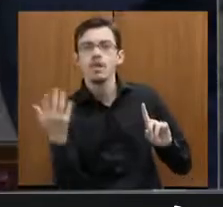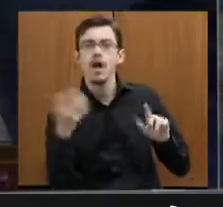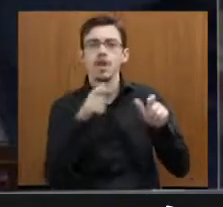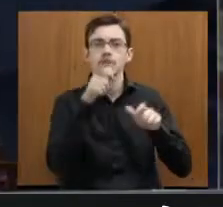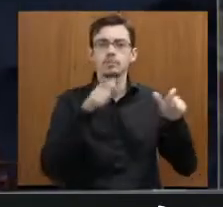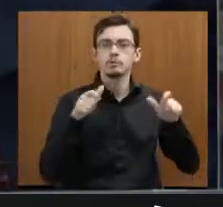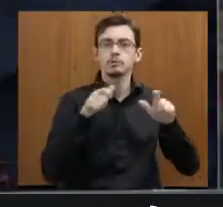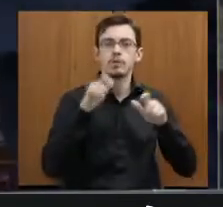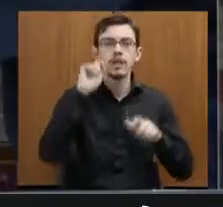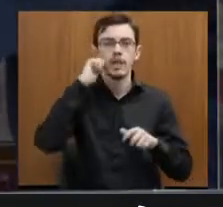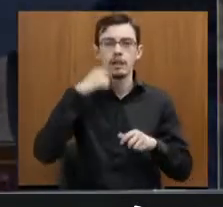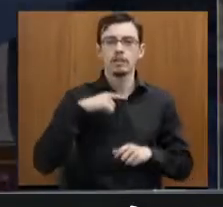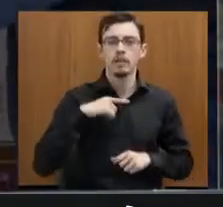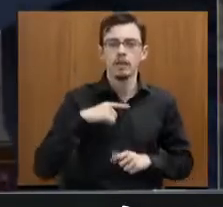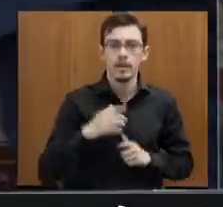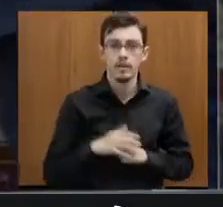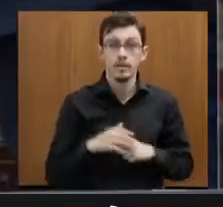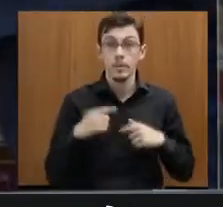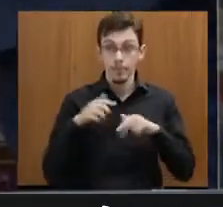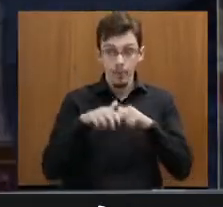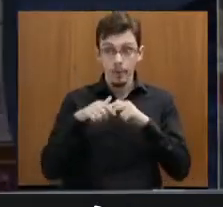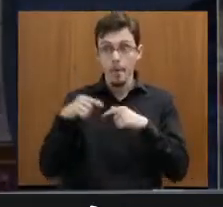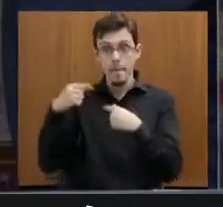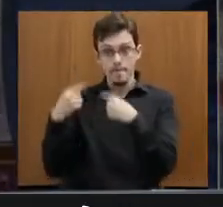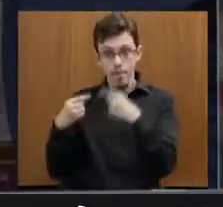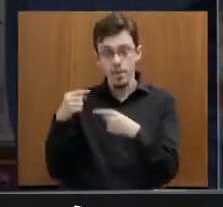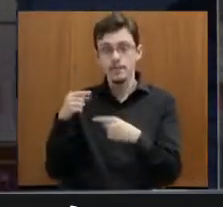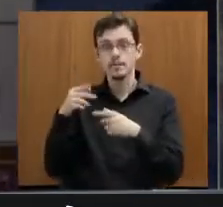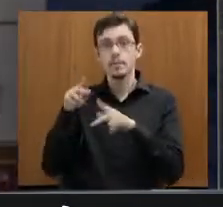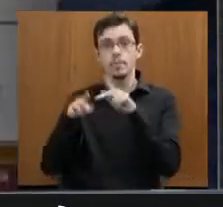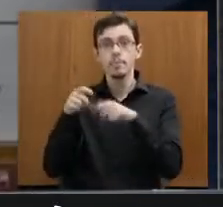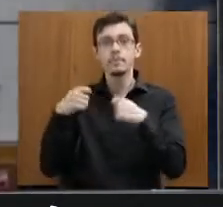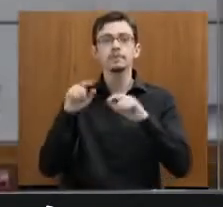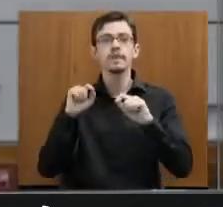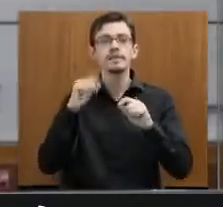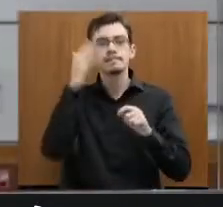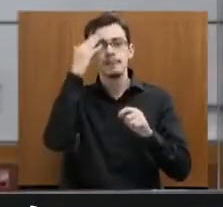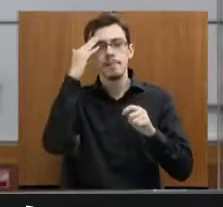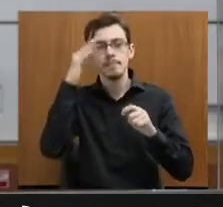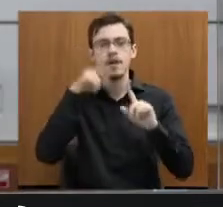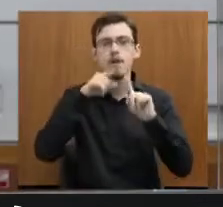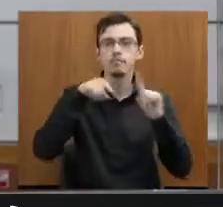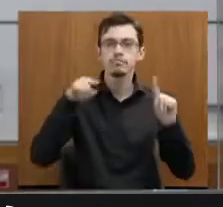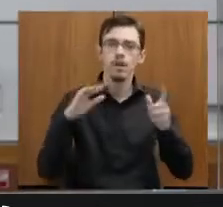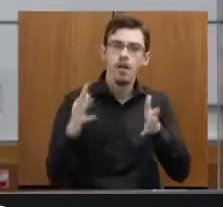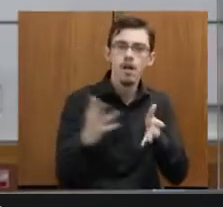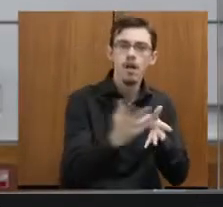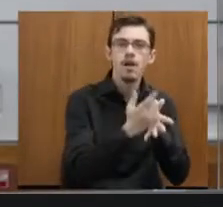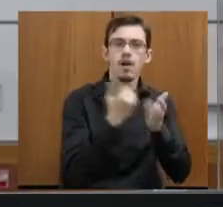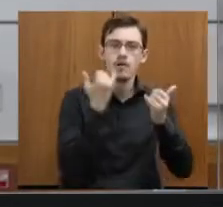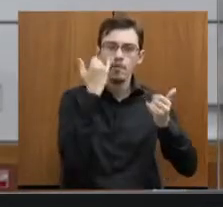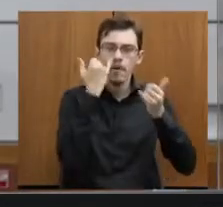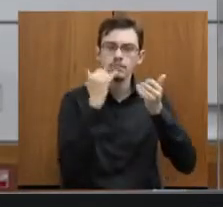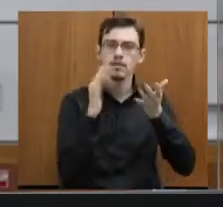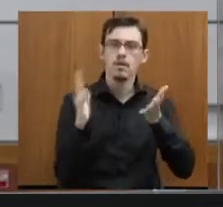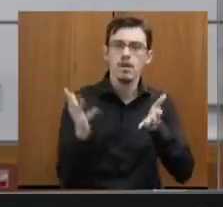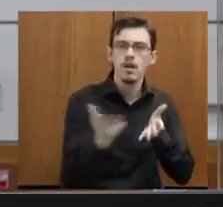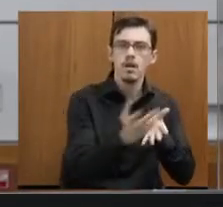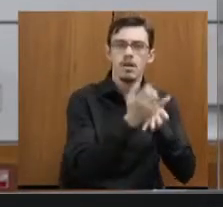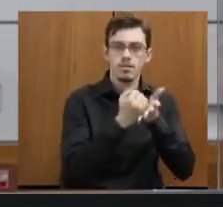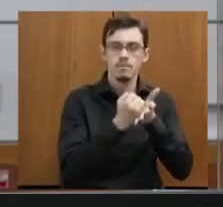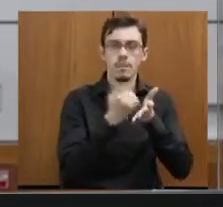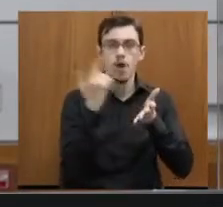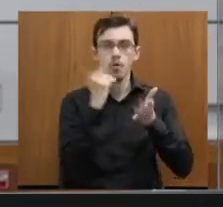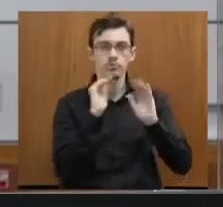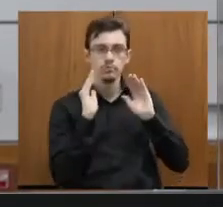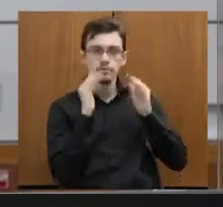pessoas em que condições de tão E aquela história né vamos tratar os desiguais como desiguais mesmo né então nós